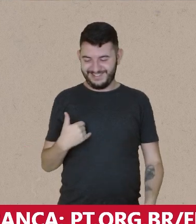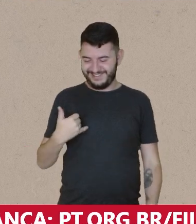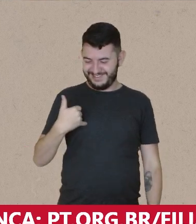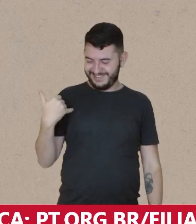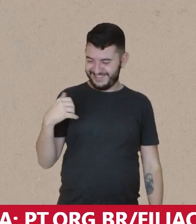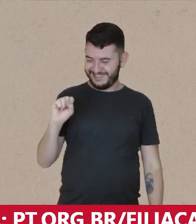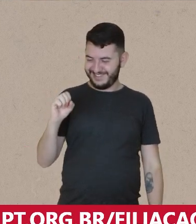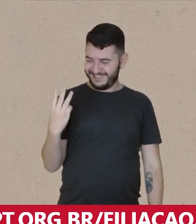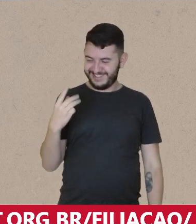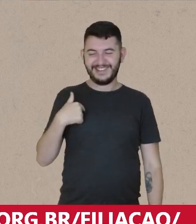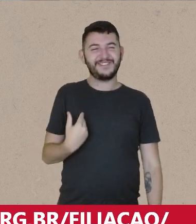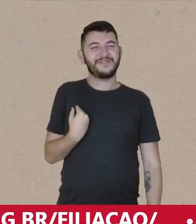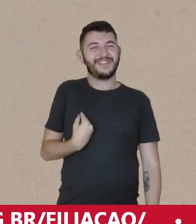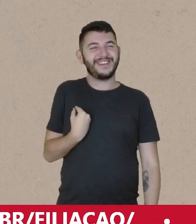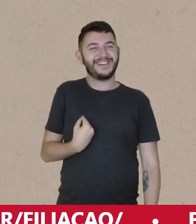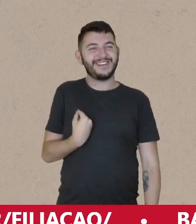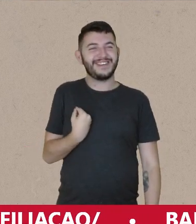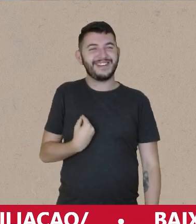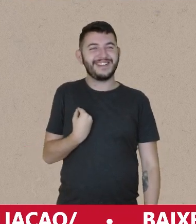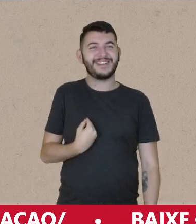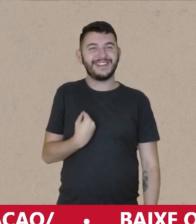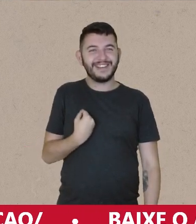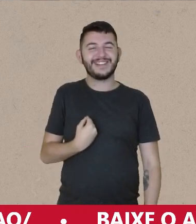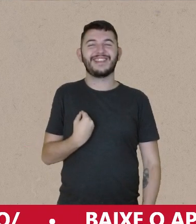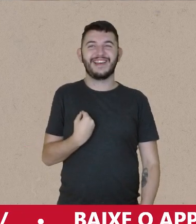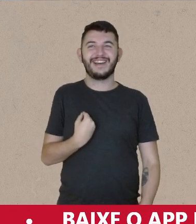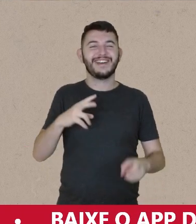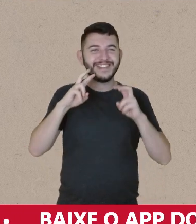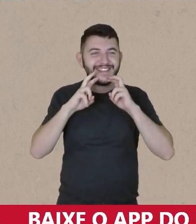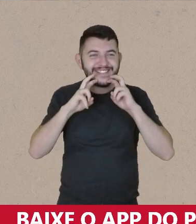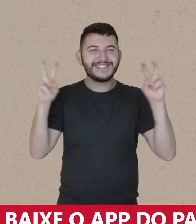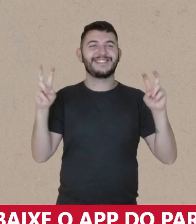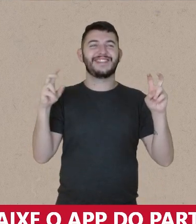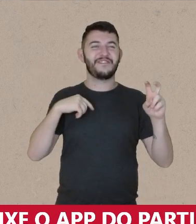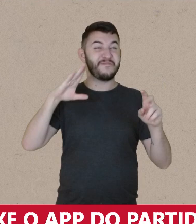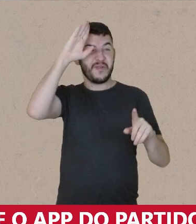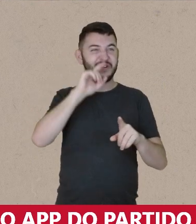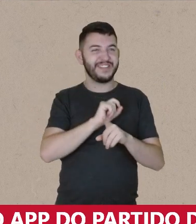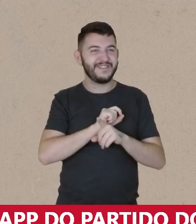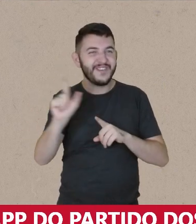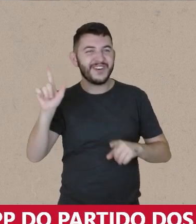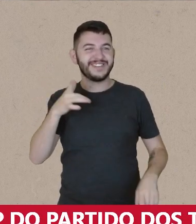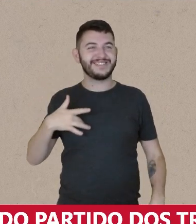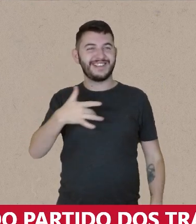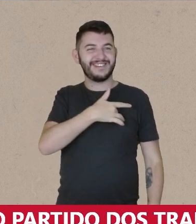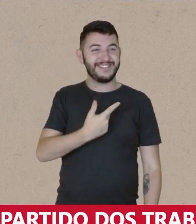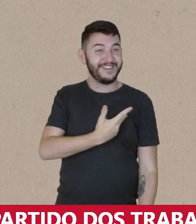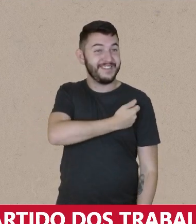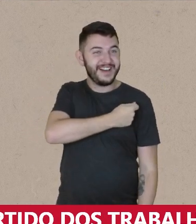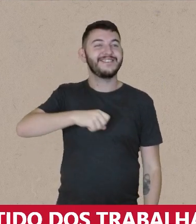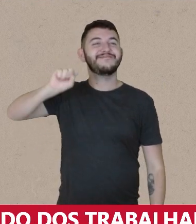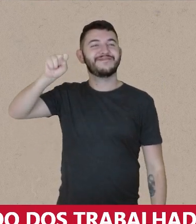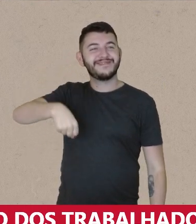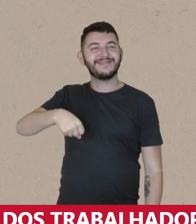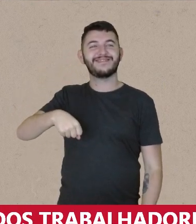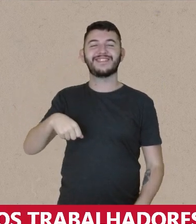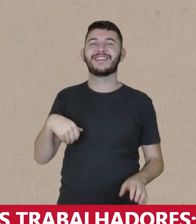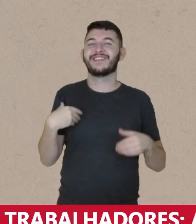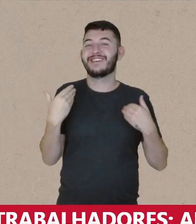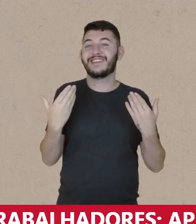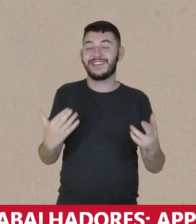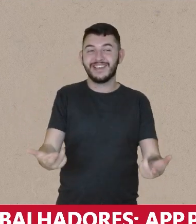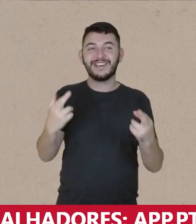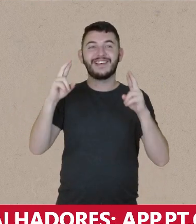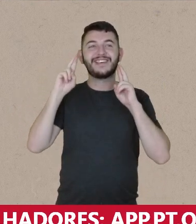anos, eu estou aqui gritando com vocês, fora Bolsonaro, saúde, vacina sim e